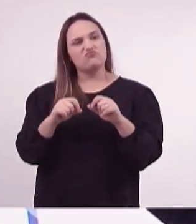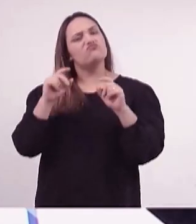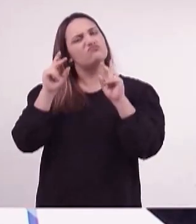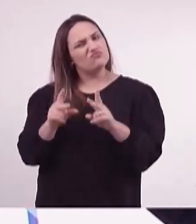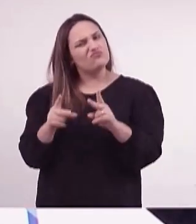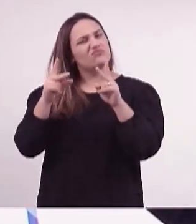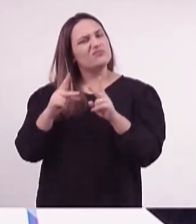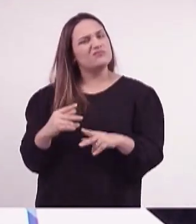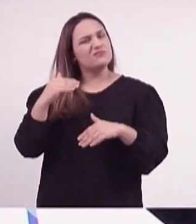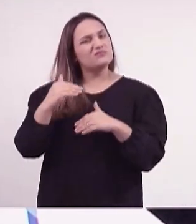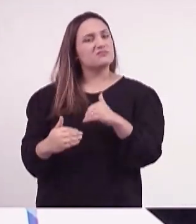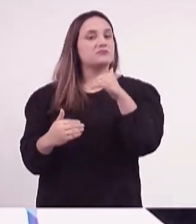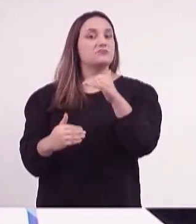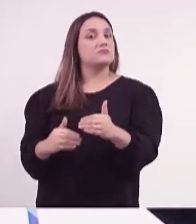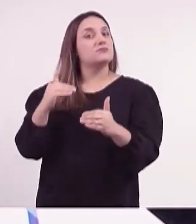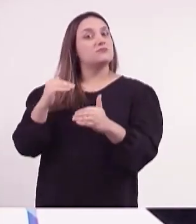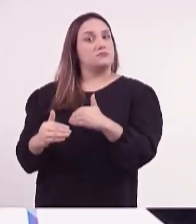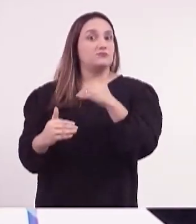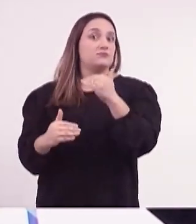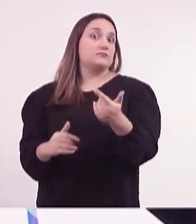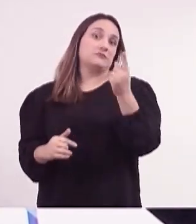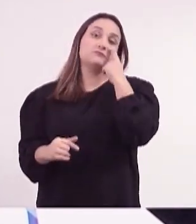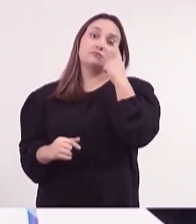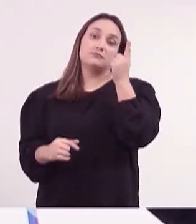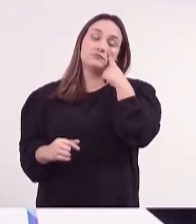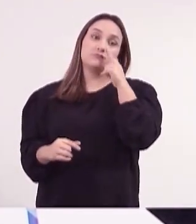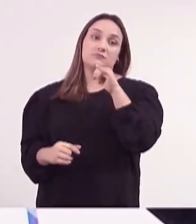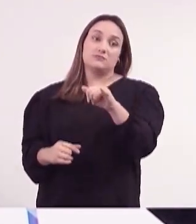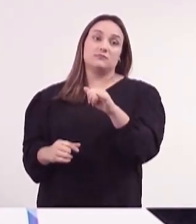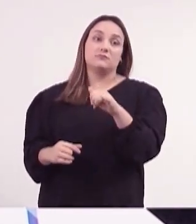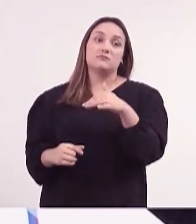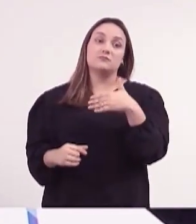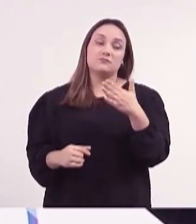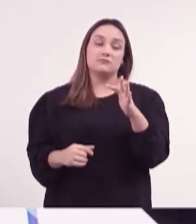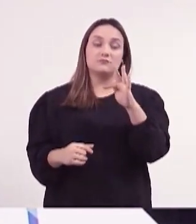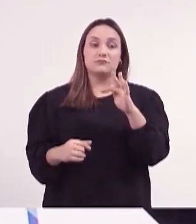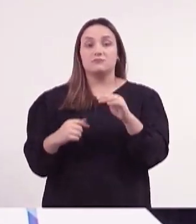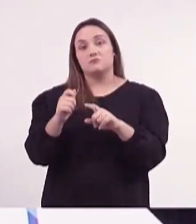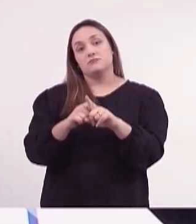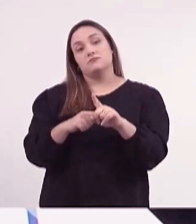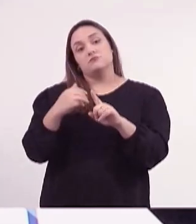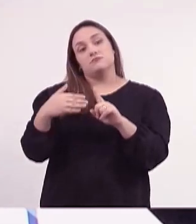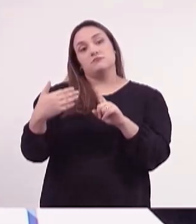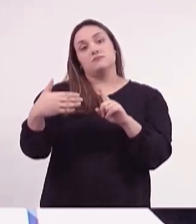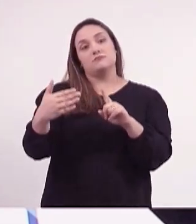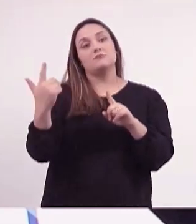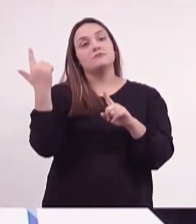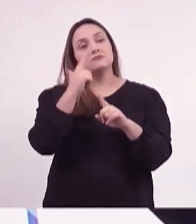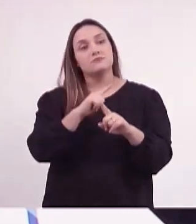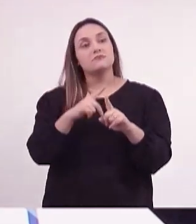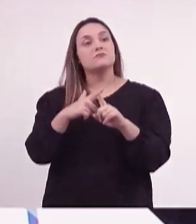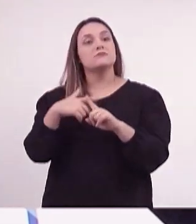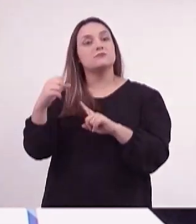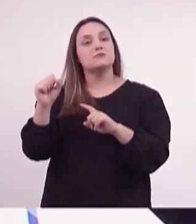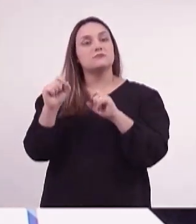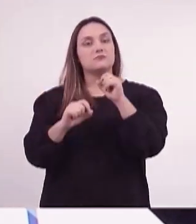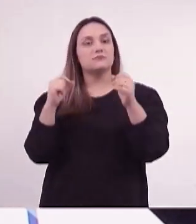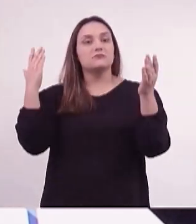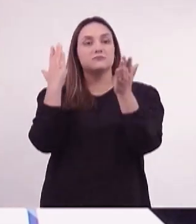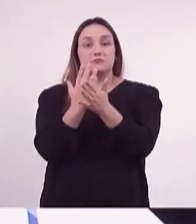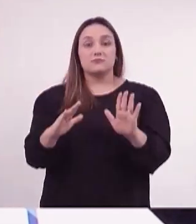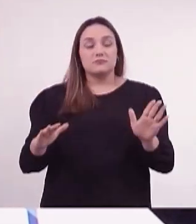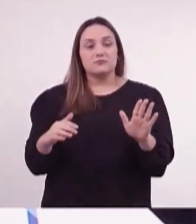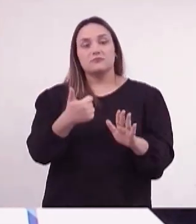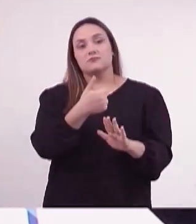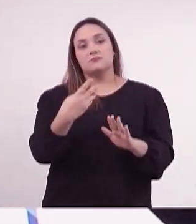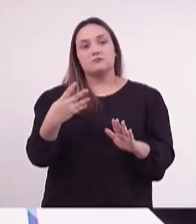continuar avançando, quem sabe a gente daqui a alguns meses possa comemorar o fim